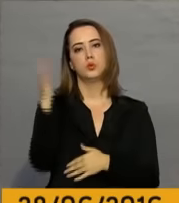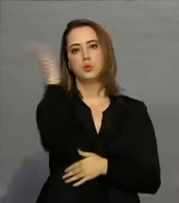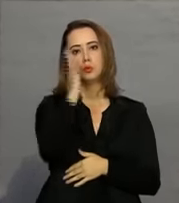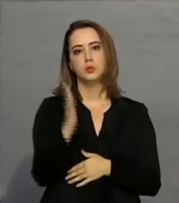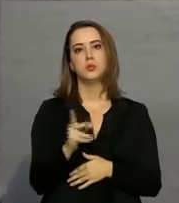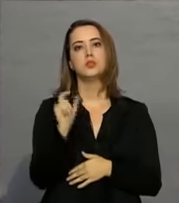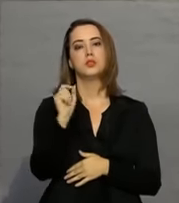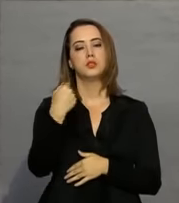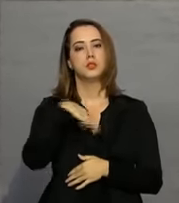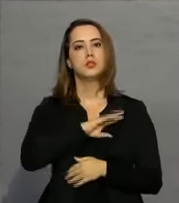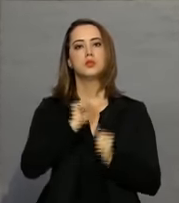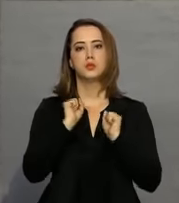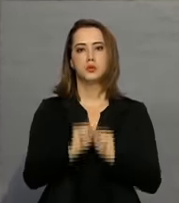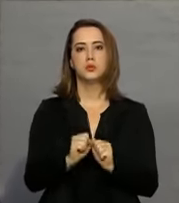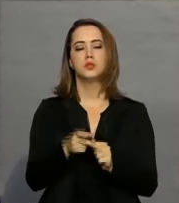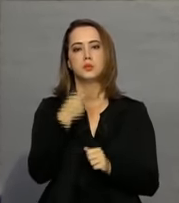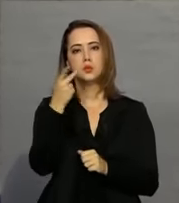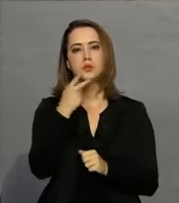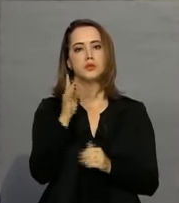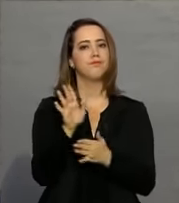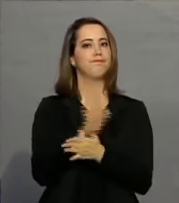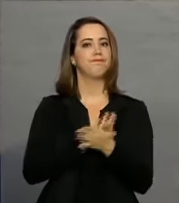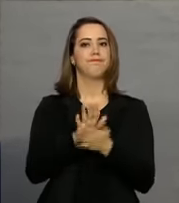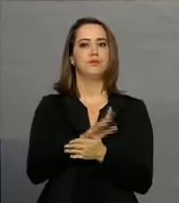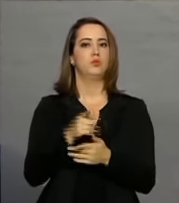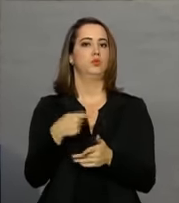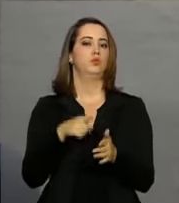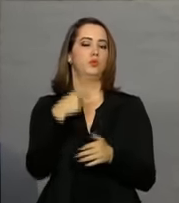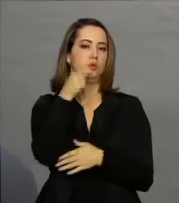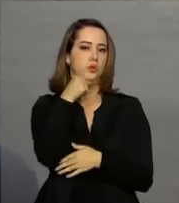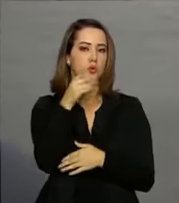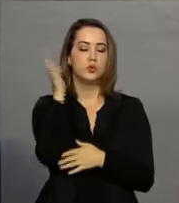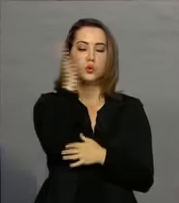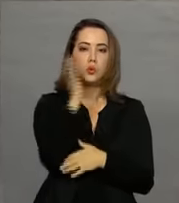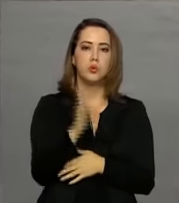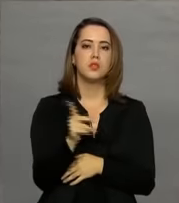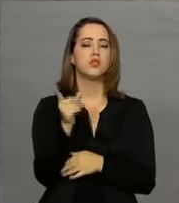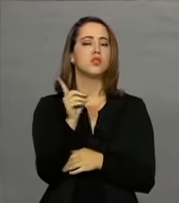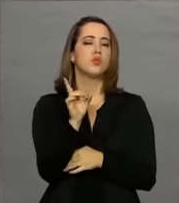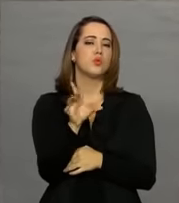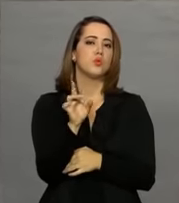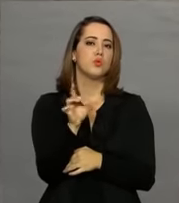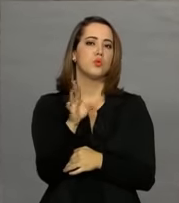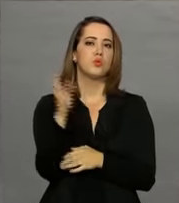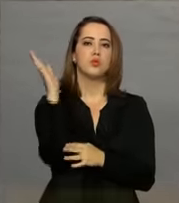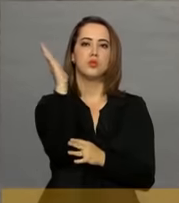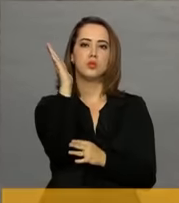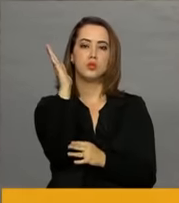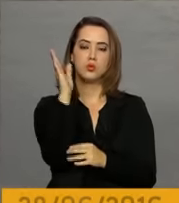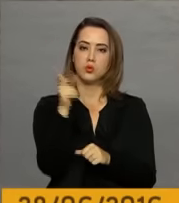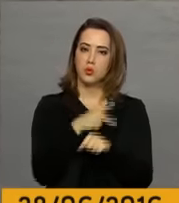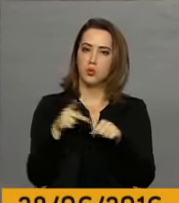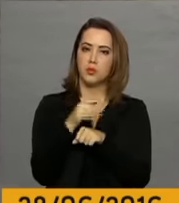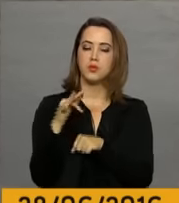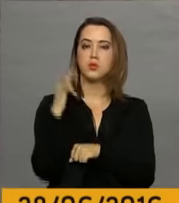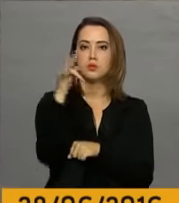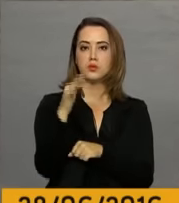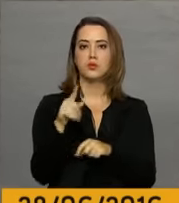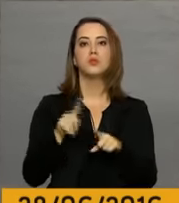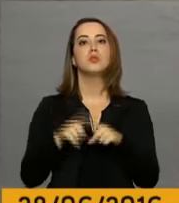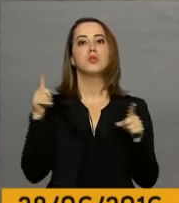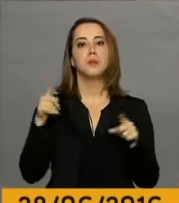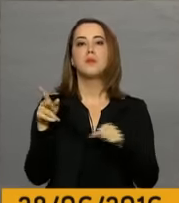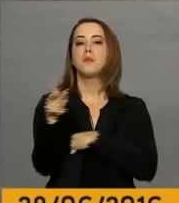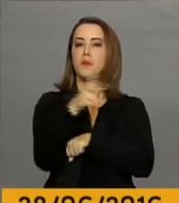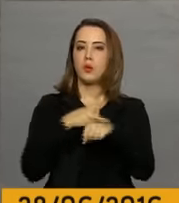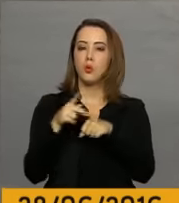o país nós podemos dizer sem medo de errar o Brasil não é apenas um país do Futuro o Brasil